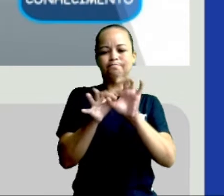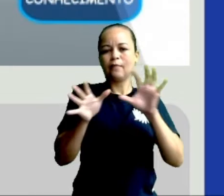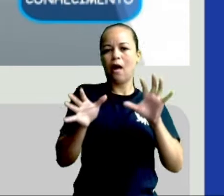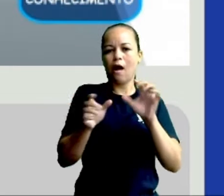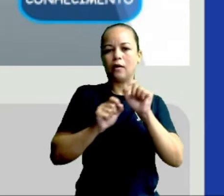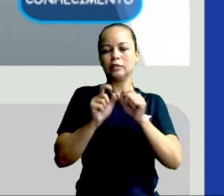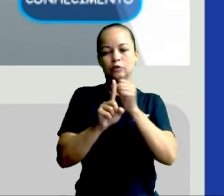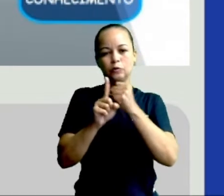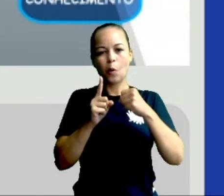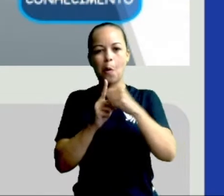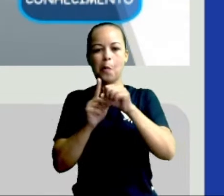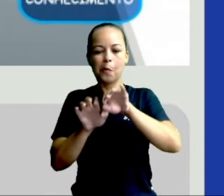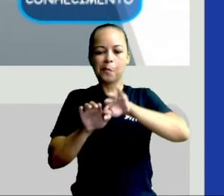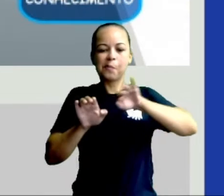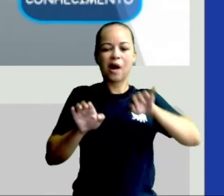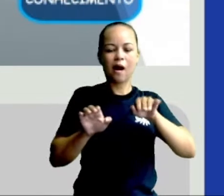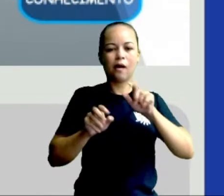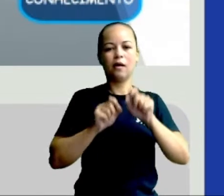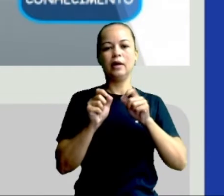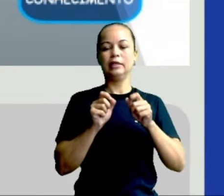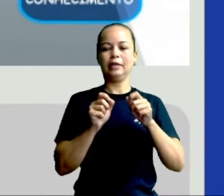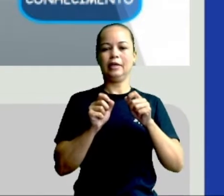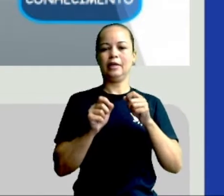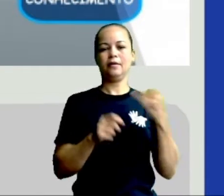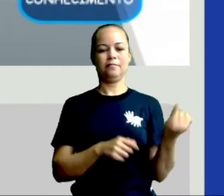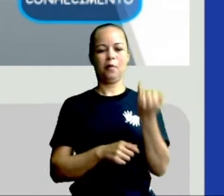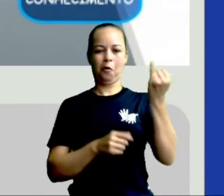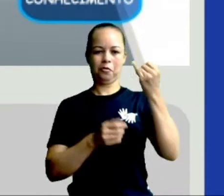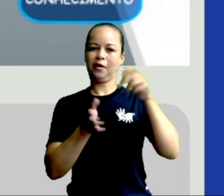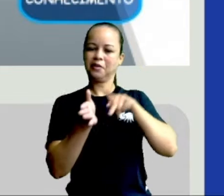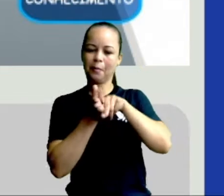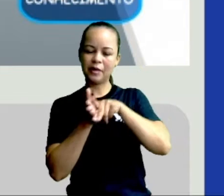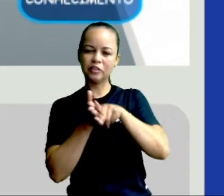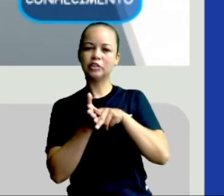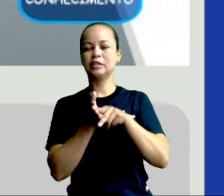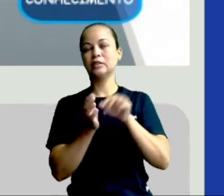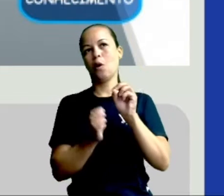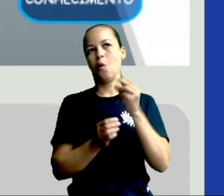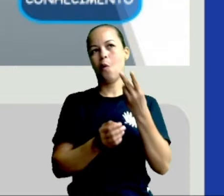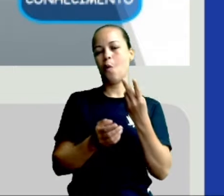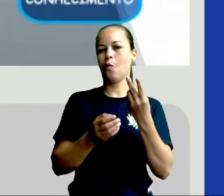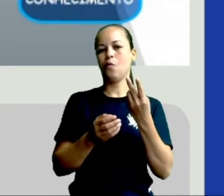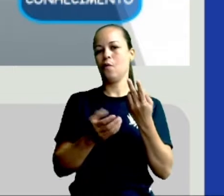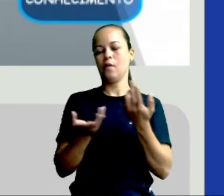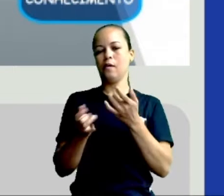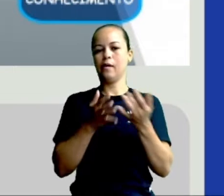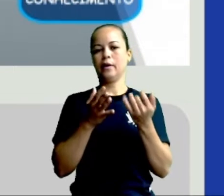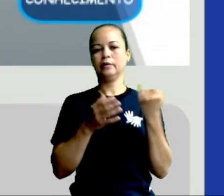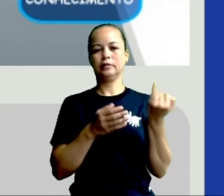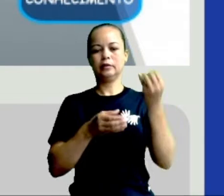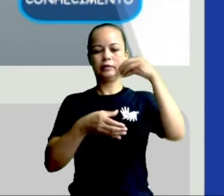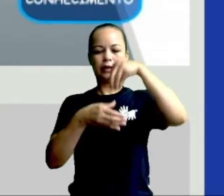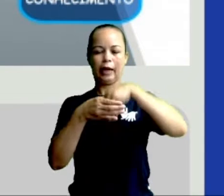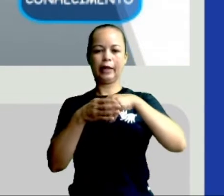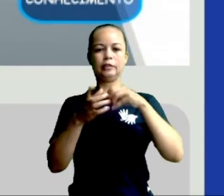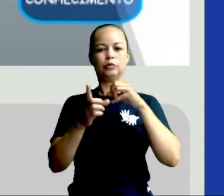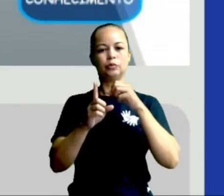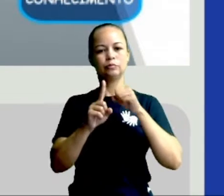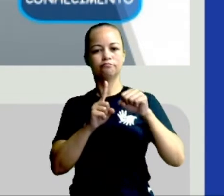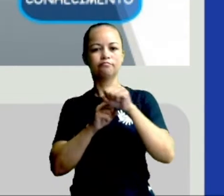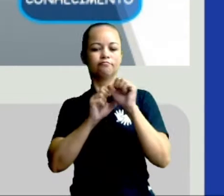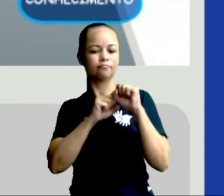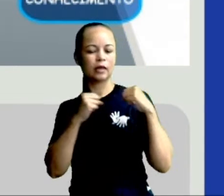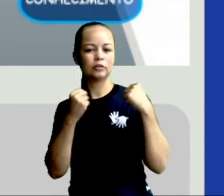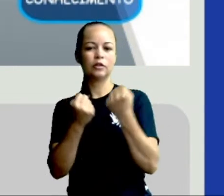a pesquisa importante ou que o único tipo de fazer pesquisa dentro da nossa sociedade é através